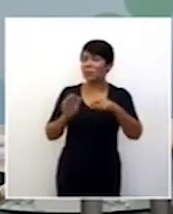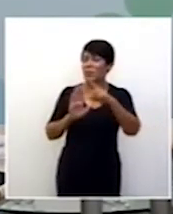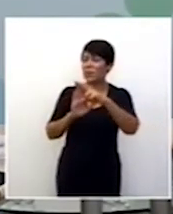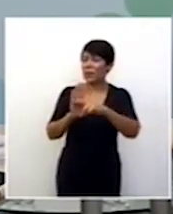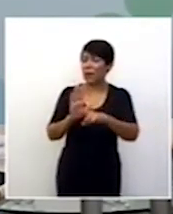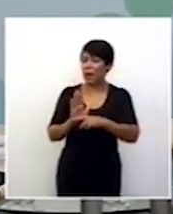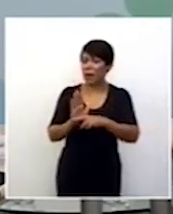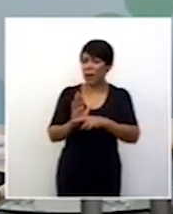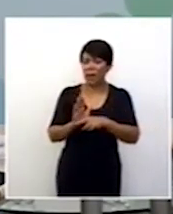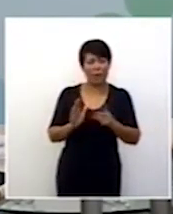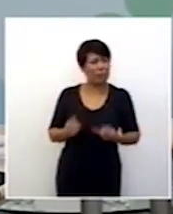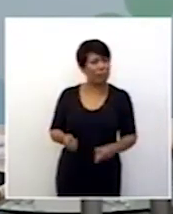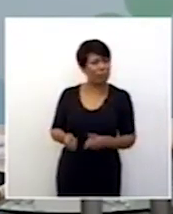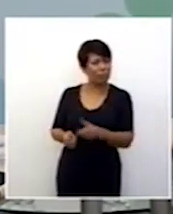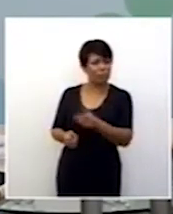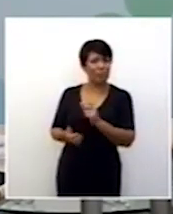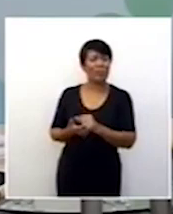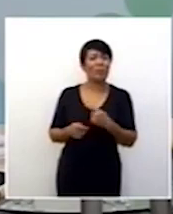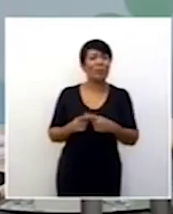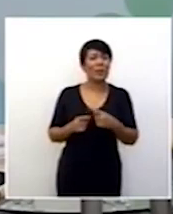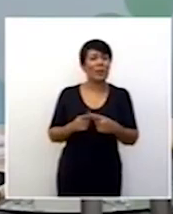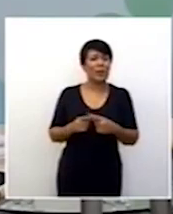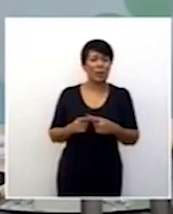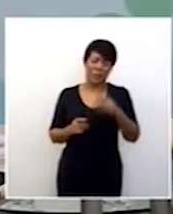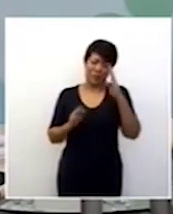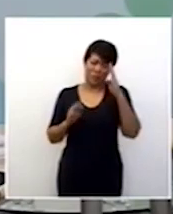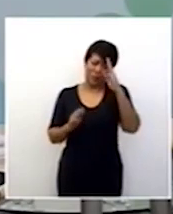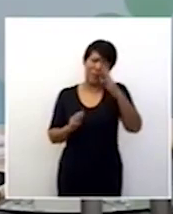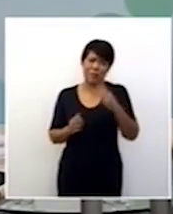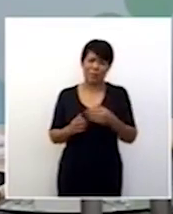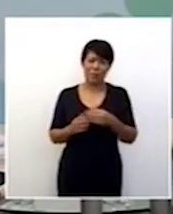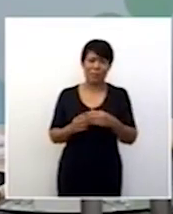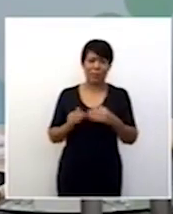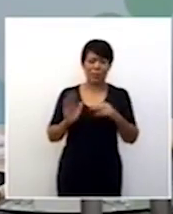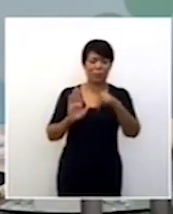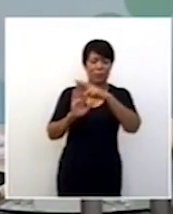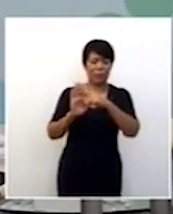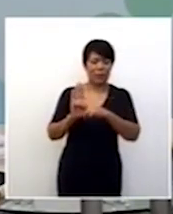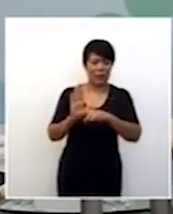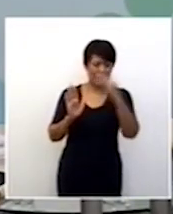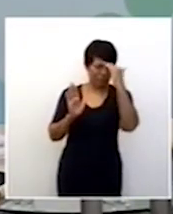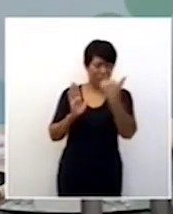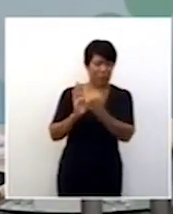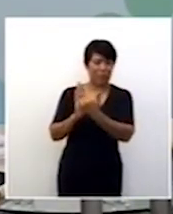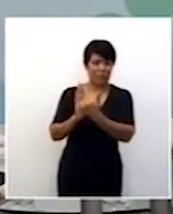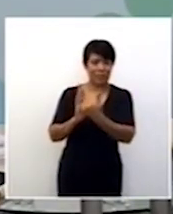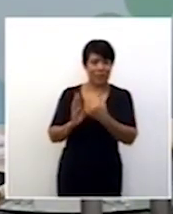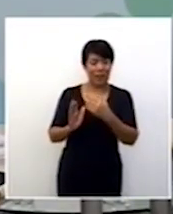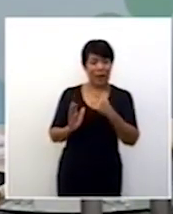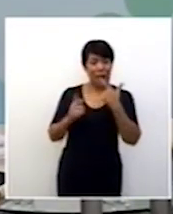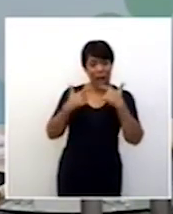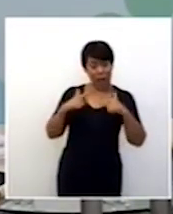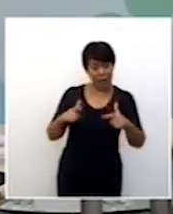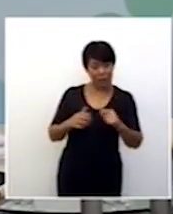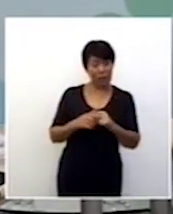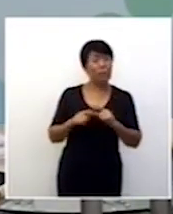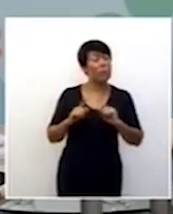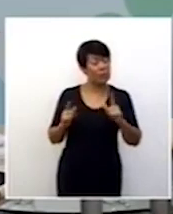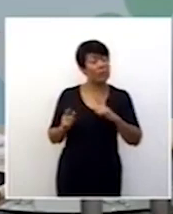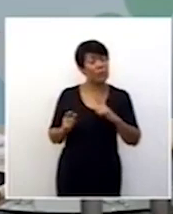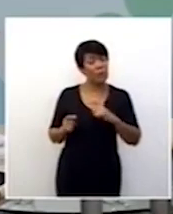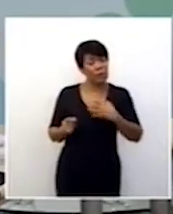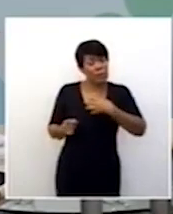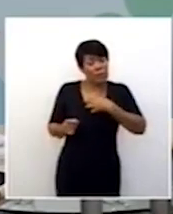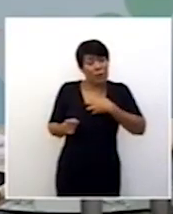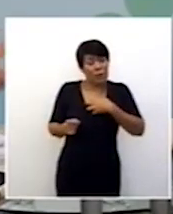maior tempo possível, porque estamos primando pela língua de forma padrão. Mas temos que ter consciência de que existem diversas formas de